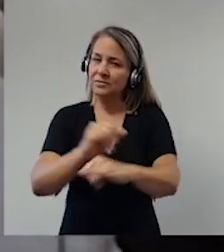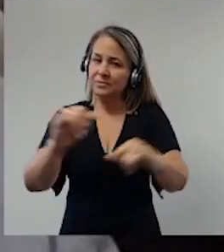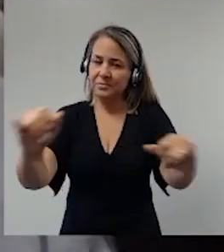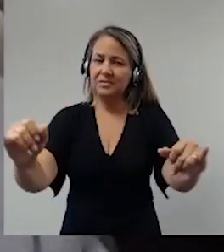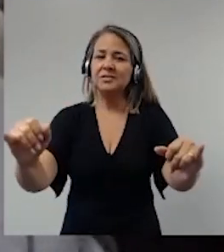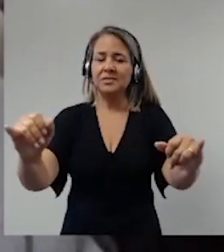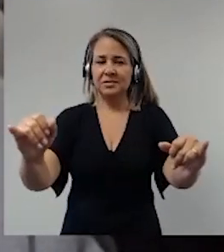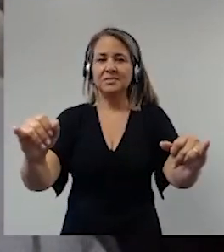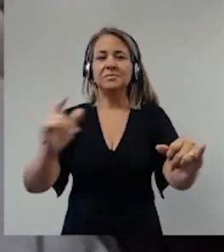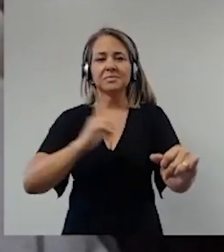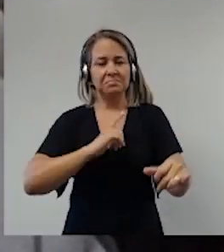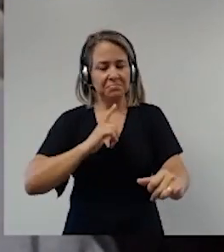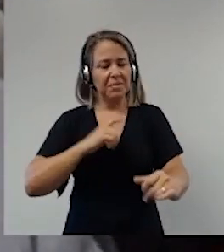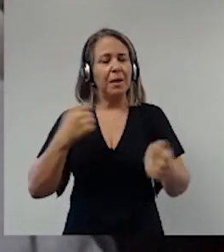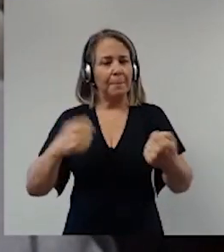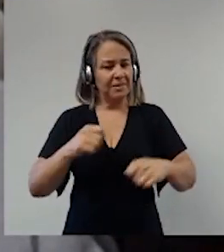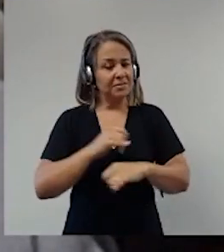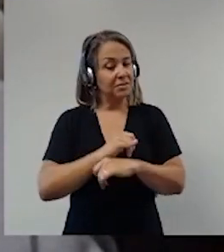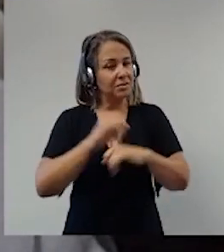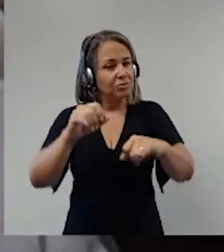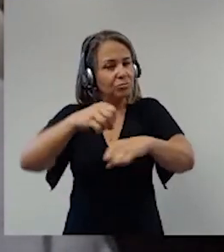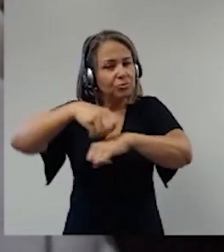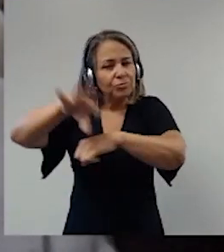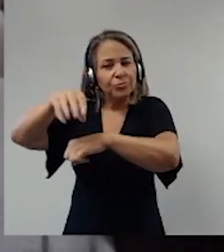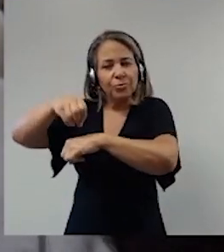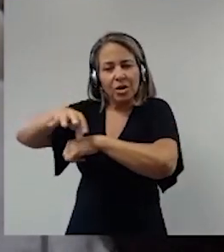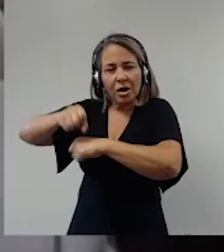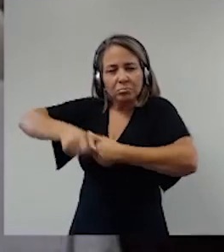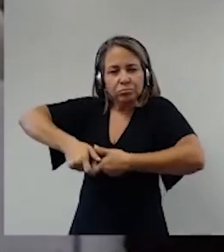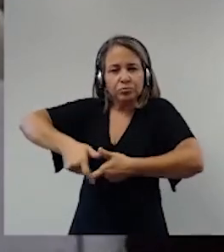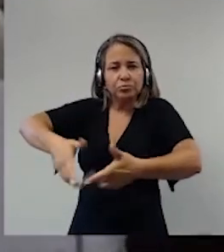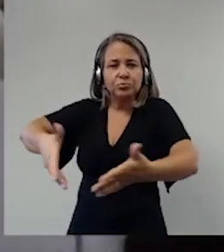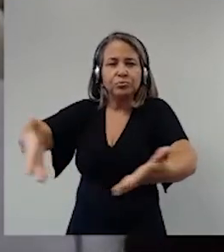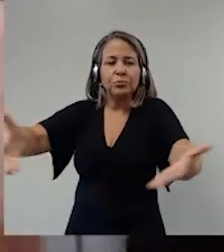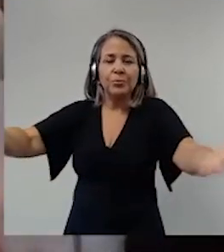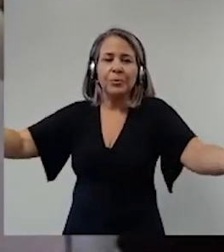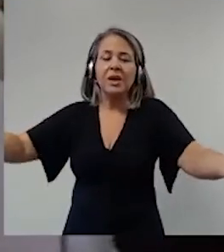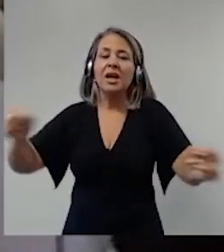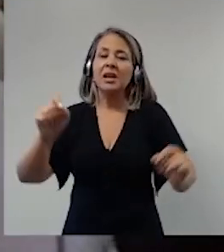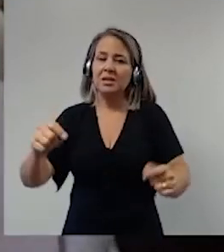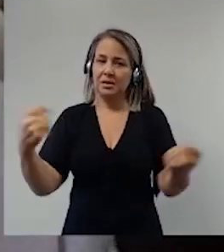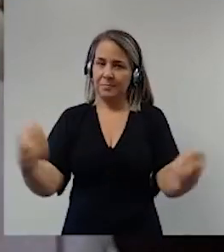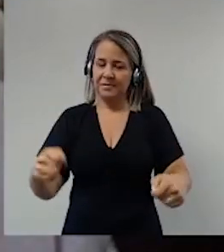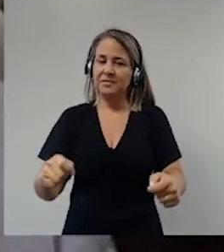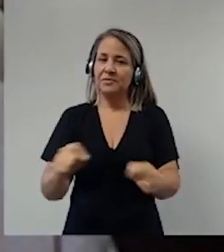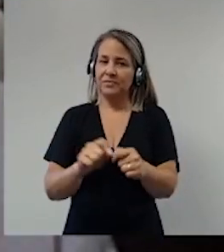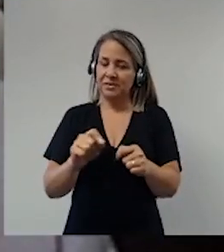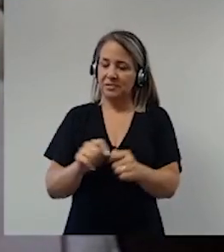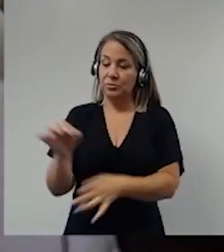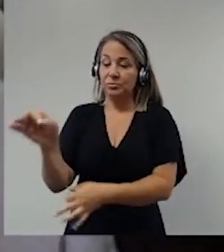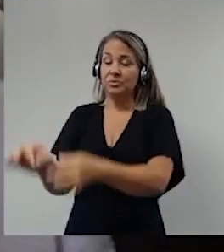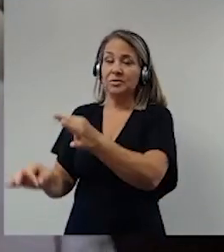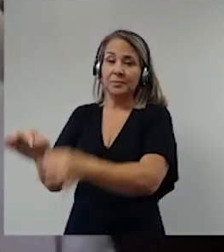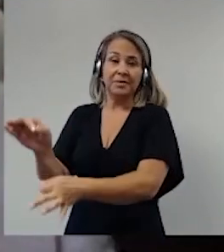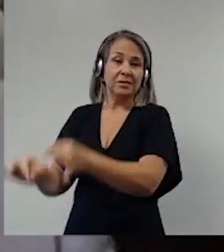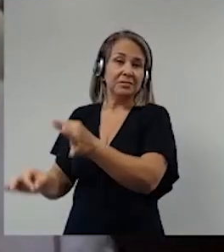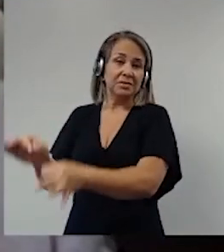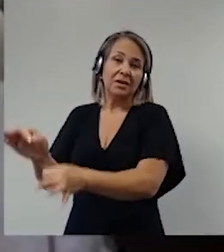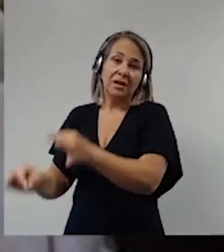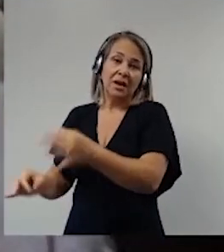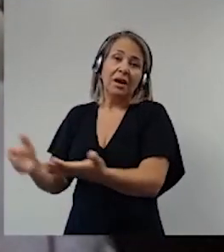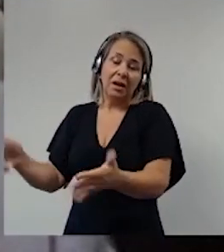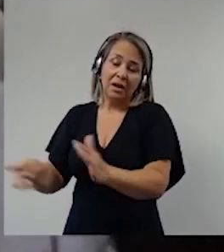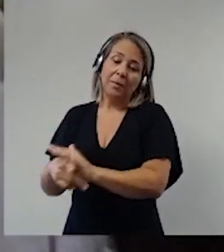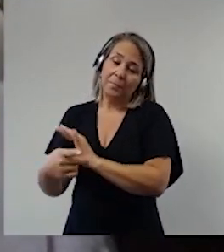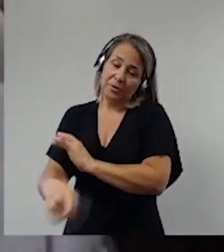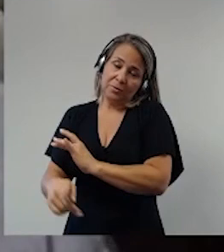ser divulgados de forma ampla e quem deve fazer o julgamento é a